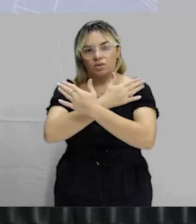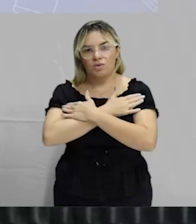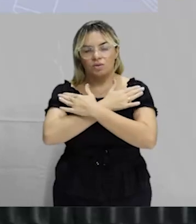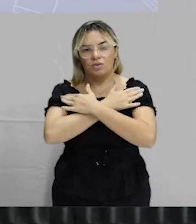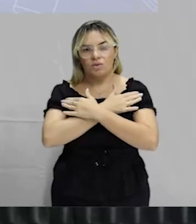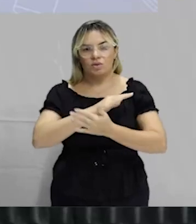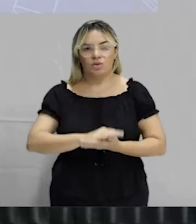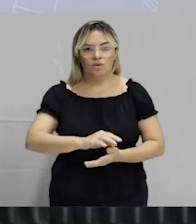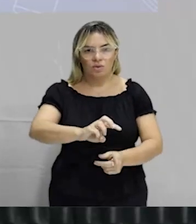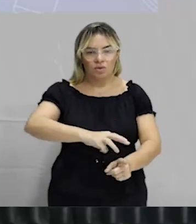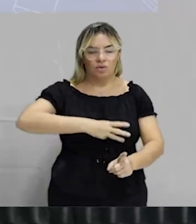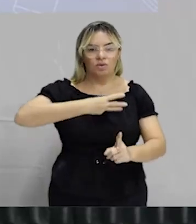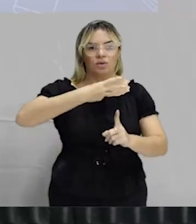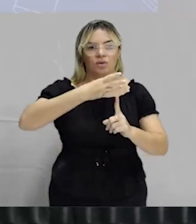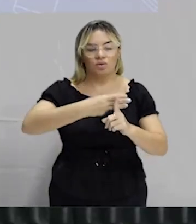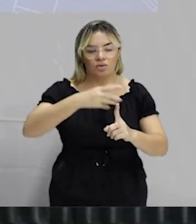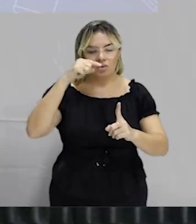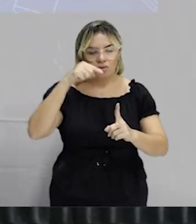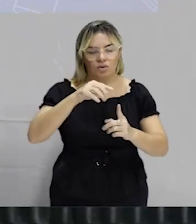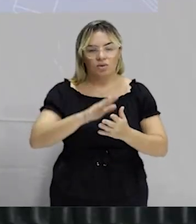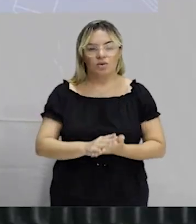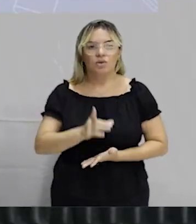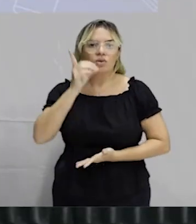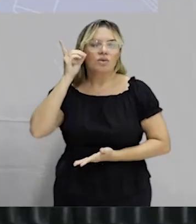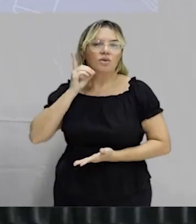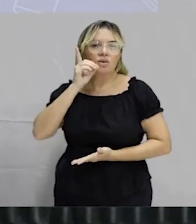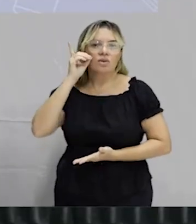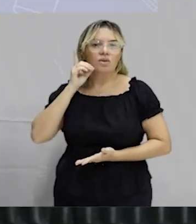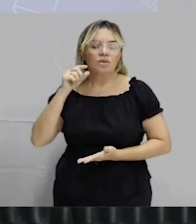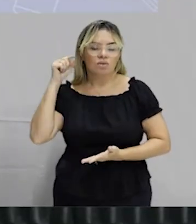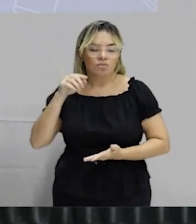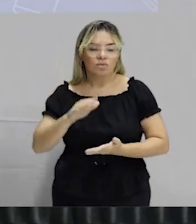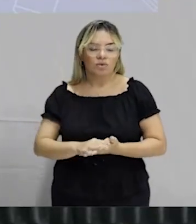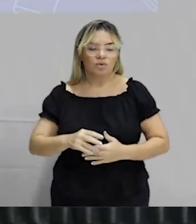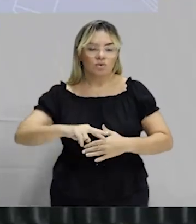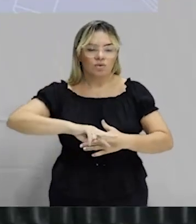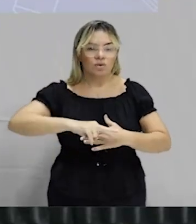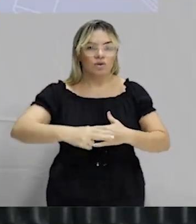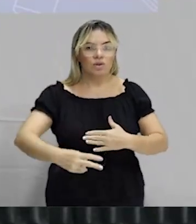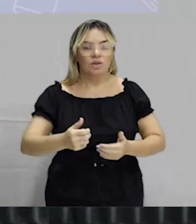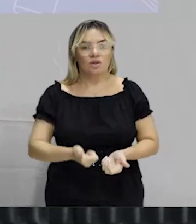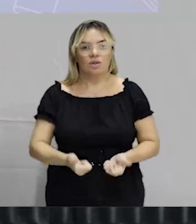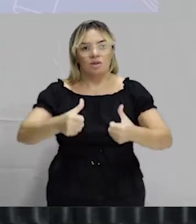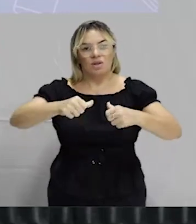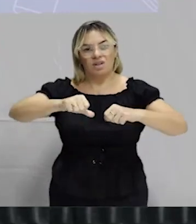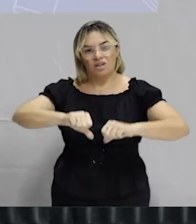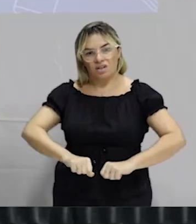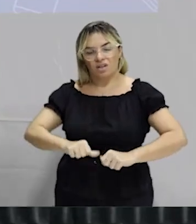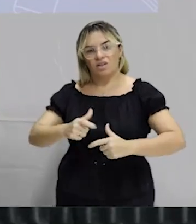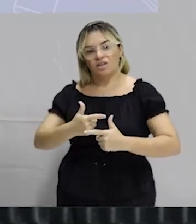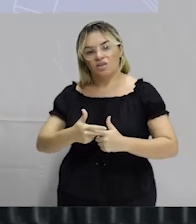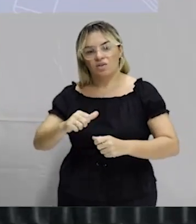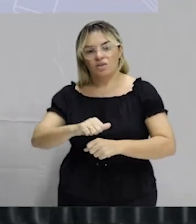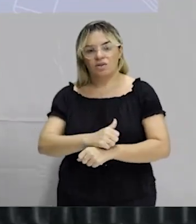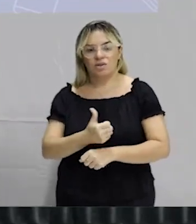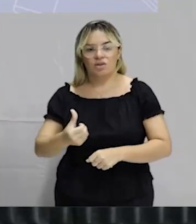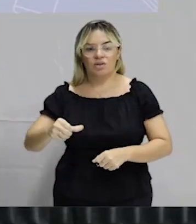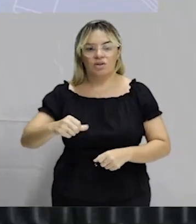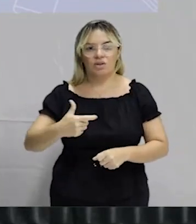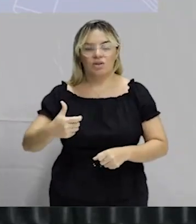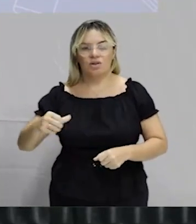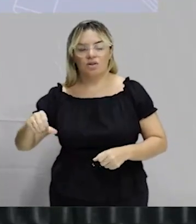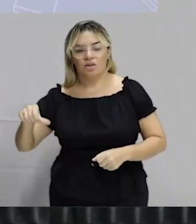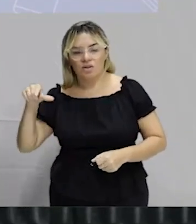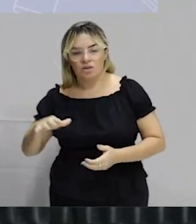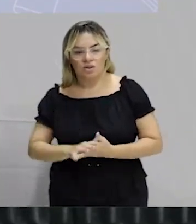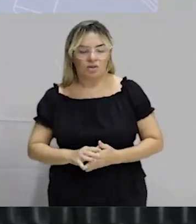Estados Unidos por causa da crise. Isto é, dos lavradores e operários e pela